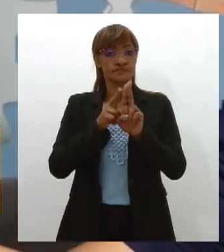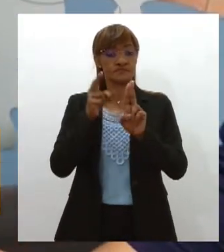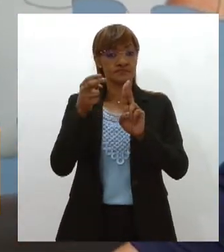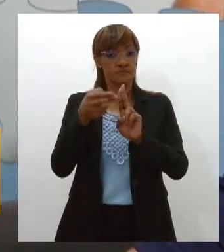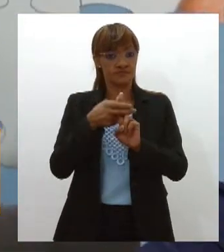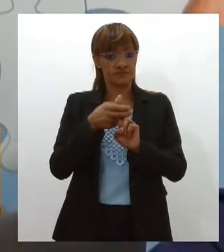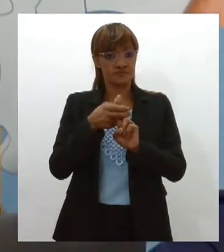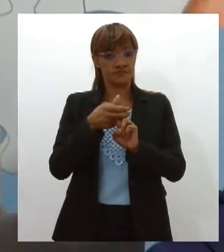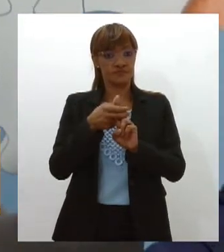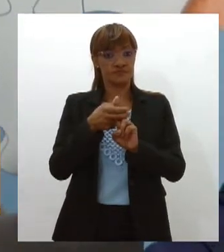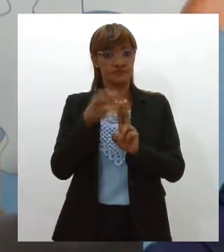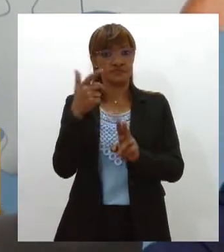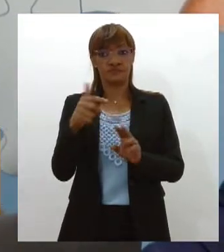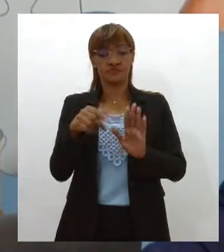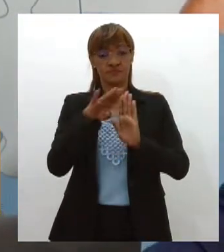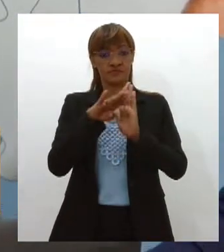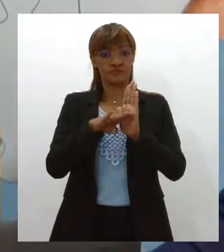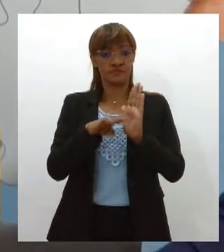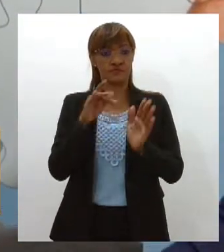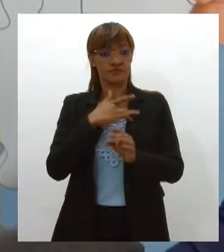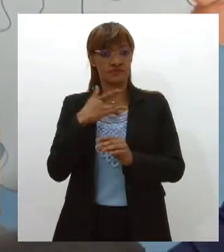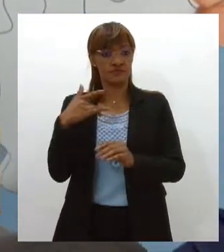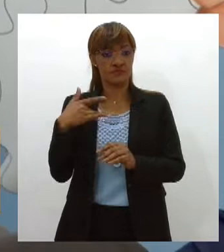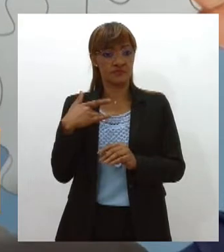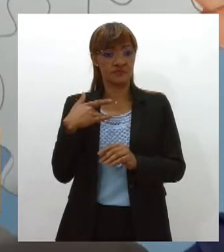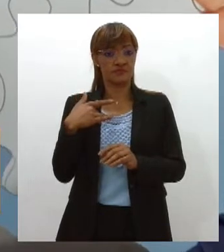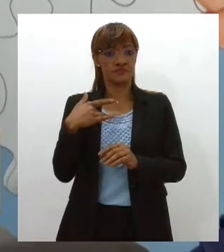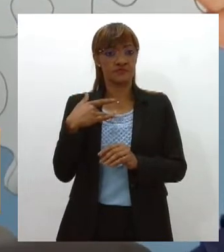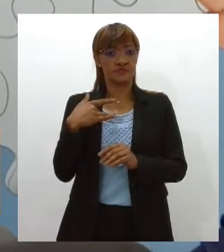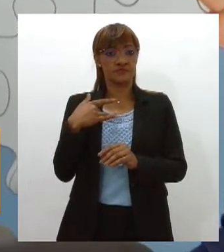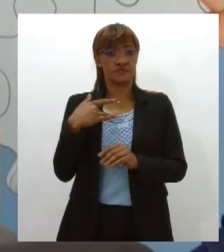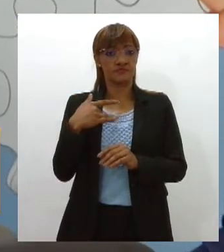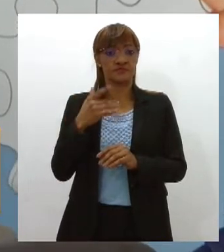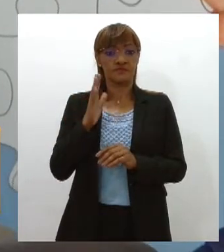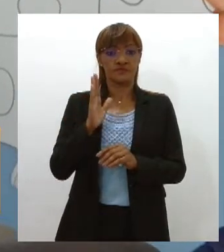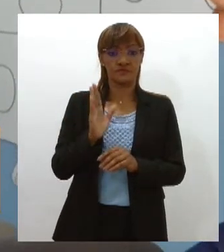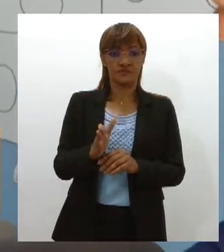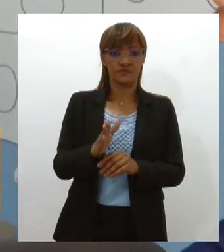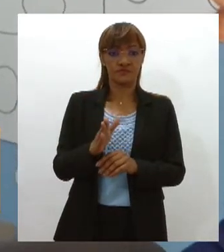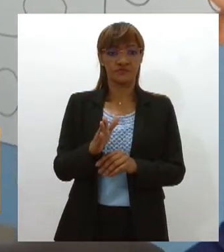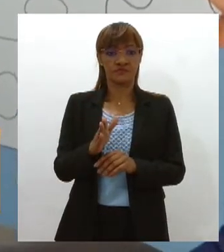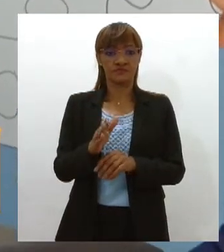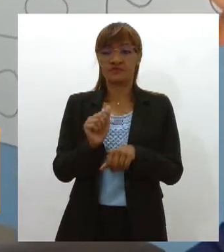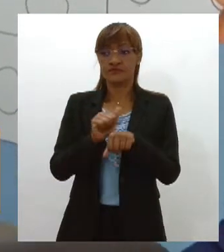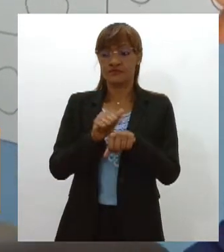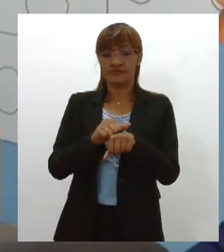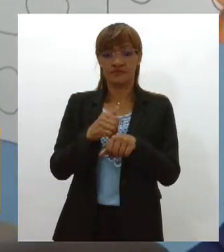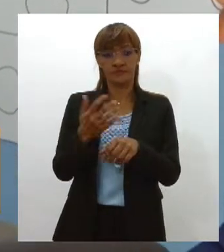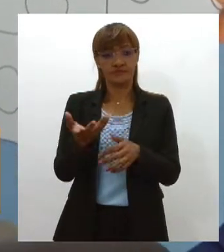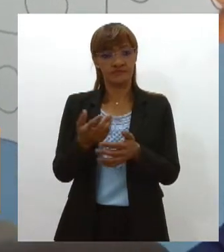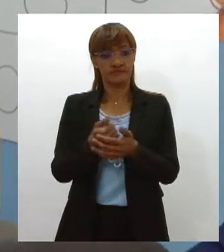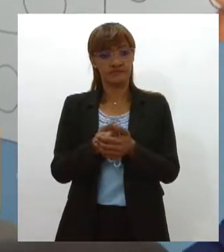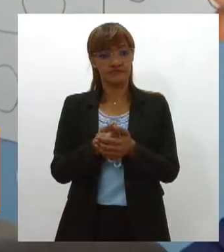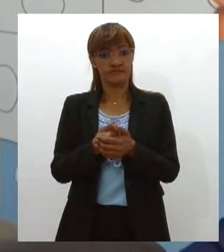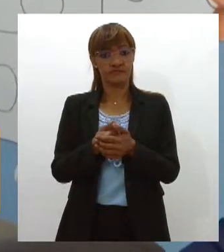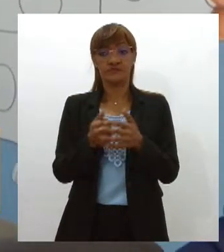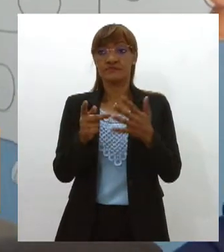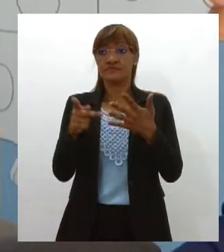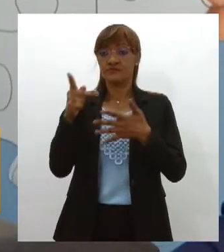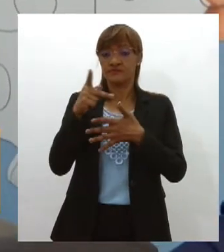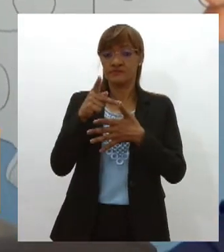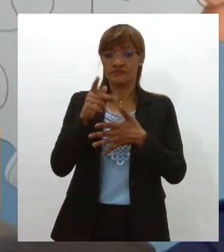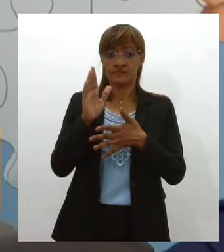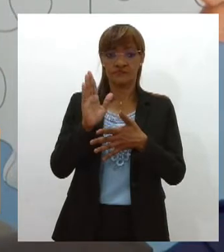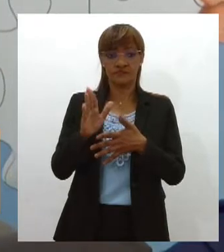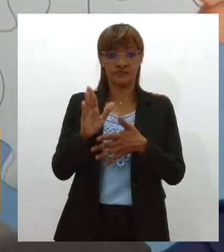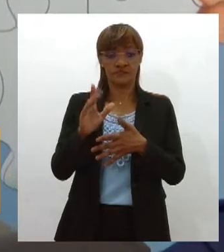tenham plano de saúde, né, se encontrem em situação de vulnerabilidade social e econômica e preferencialmente tenha algum histórico